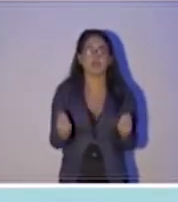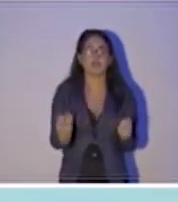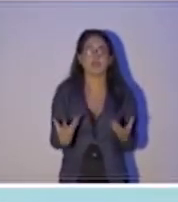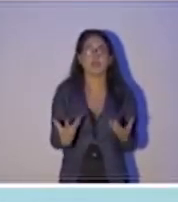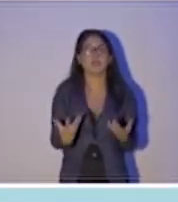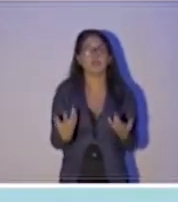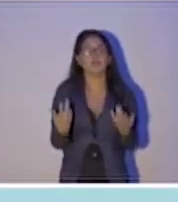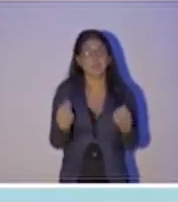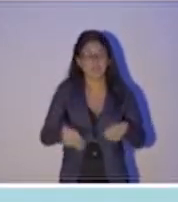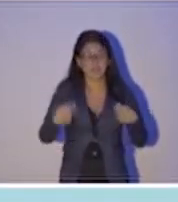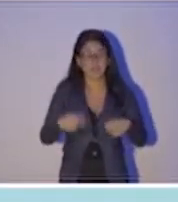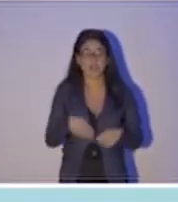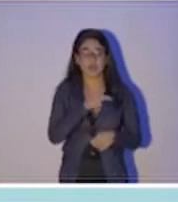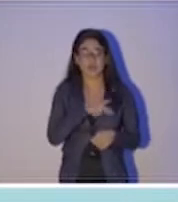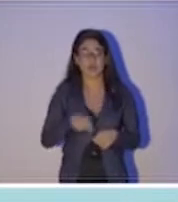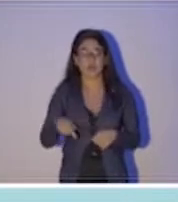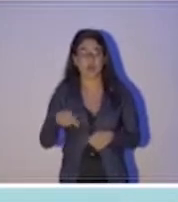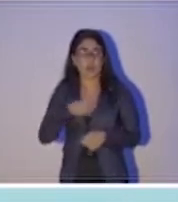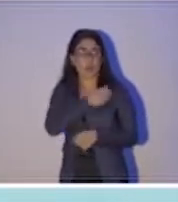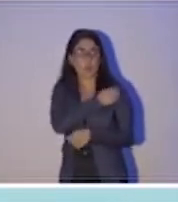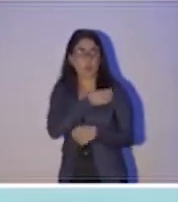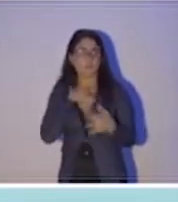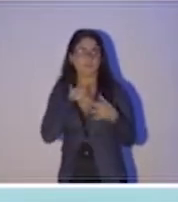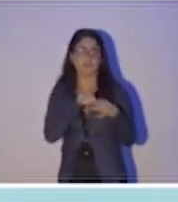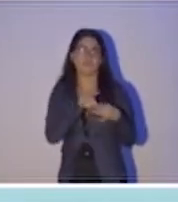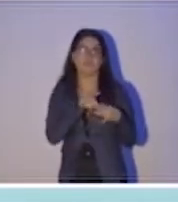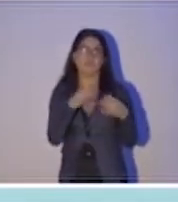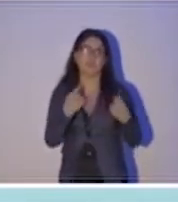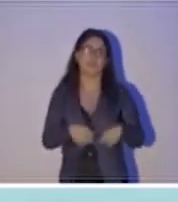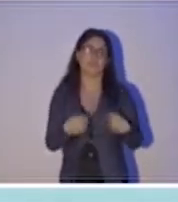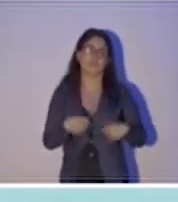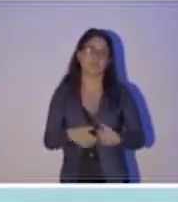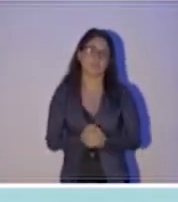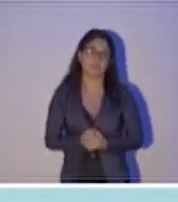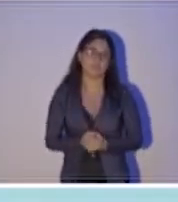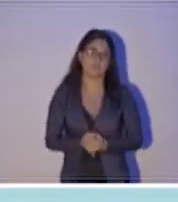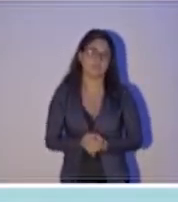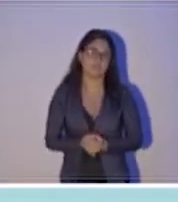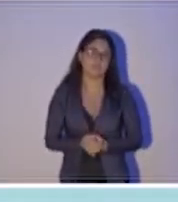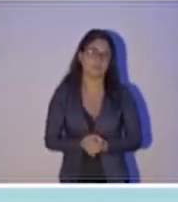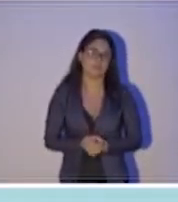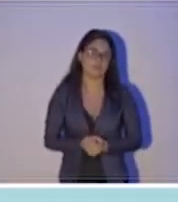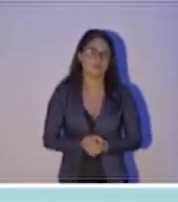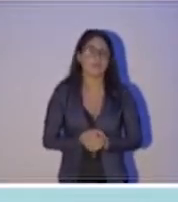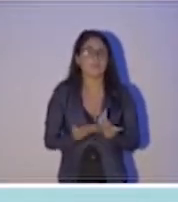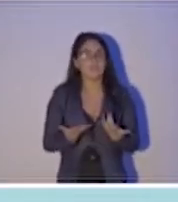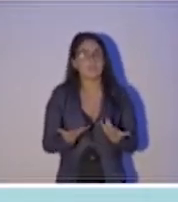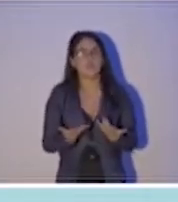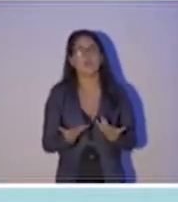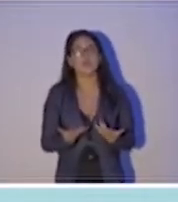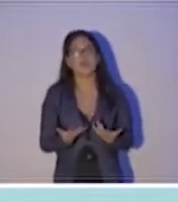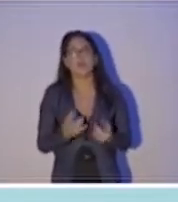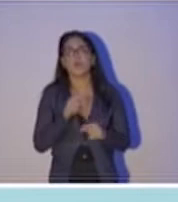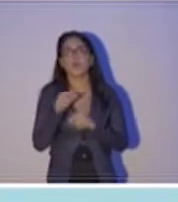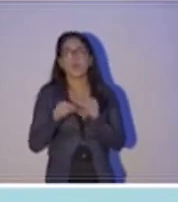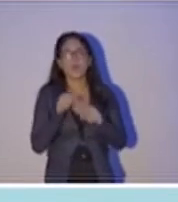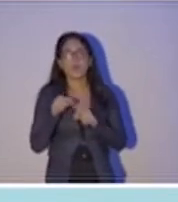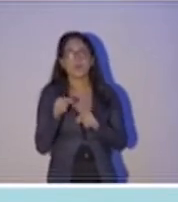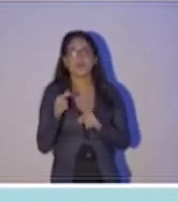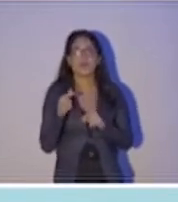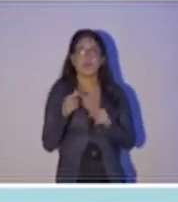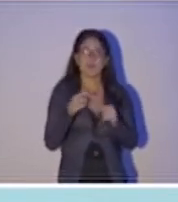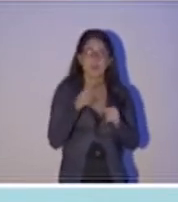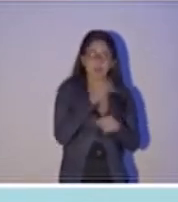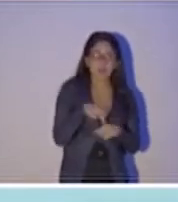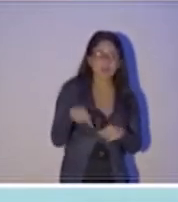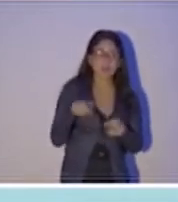tem que existir. Porque os mais interessados são o professor e o aluno. Então, manter o corpo dos professores,